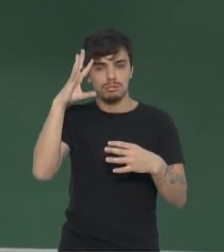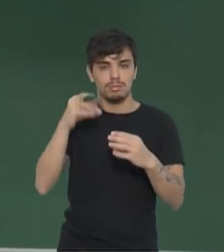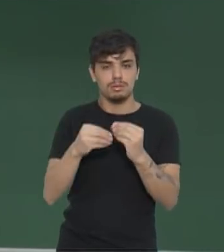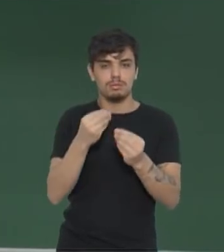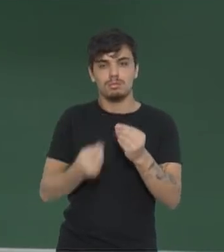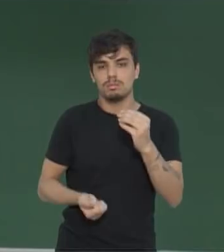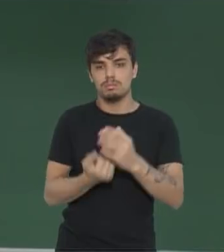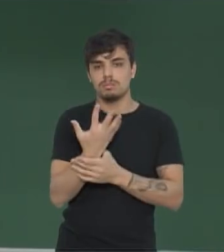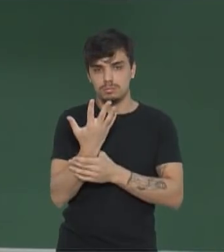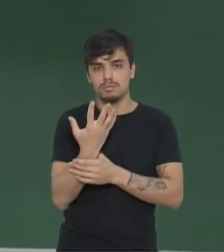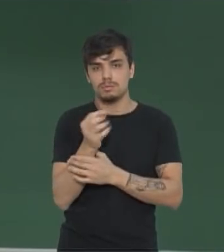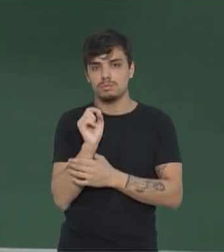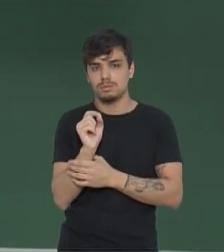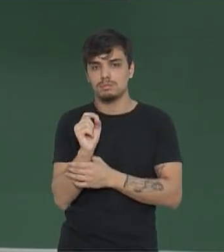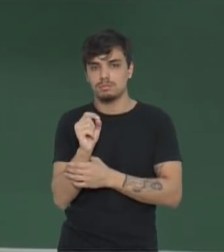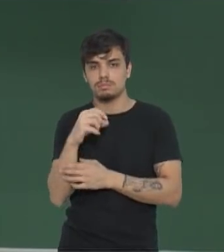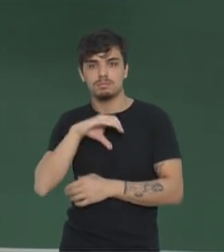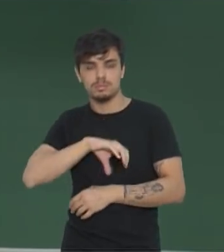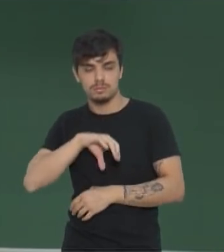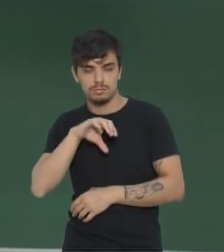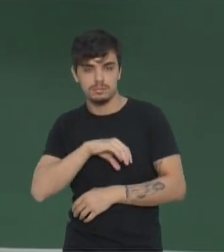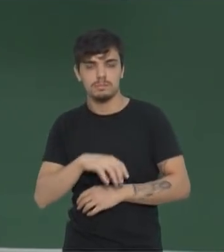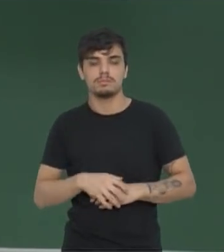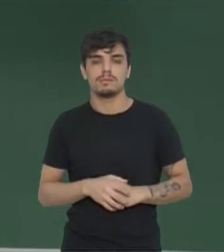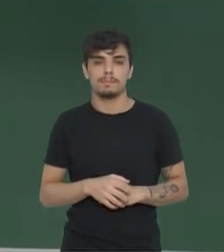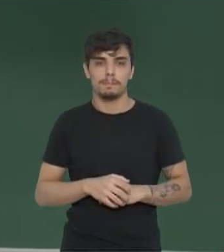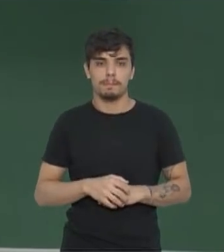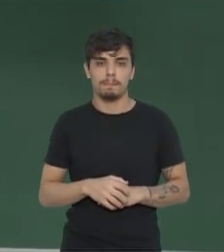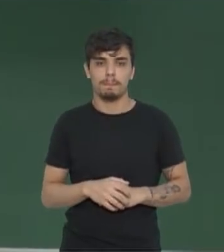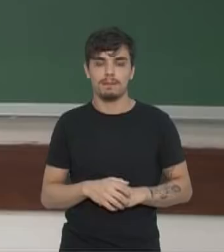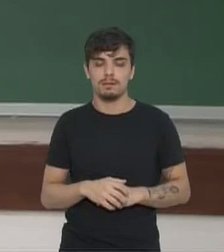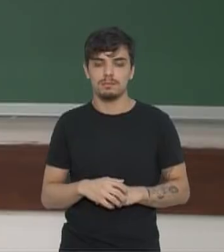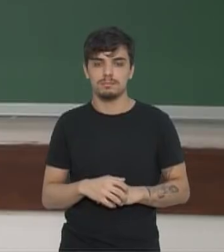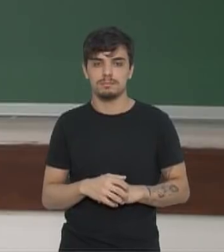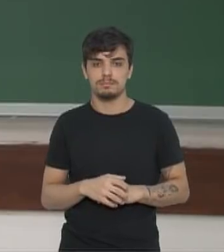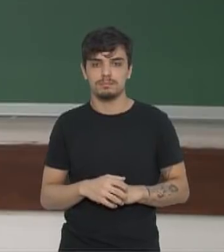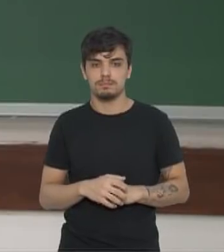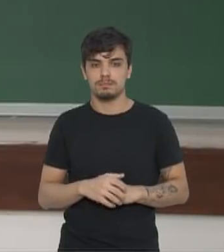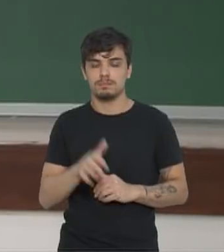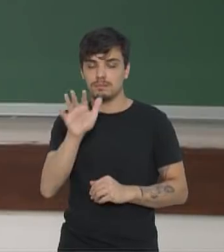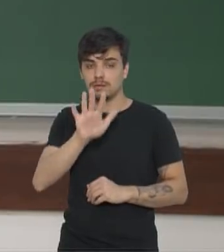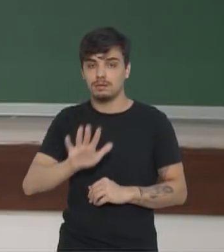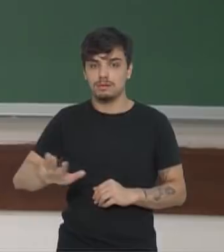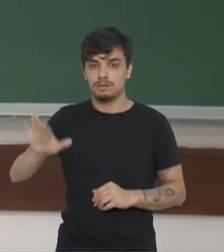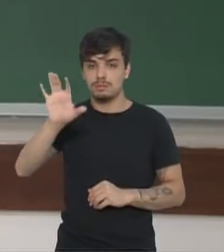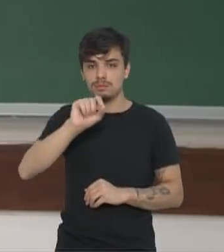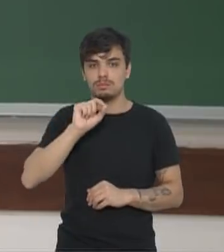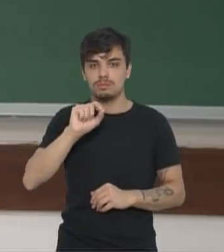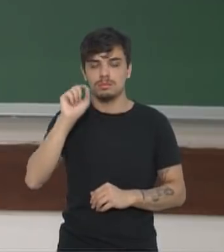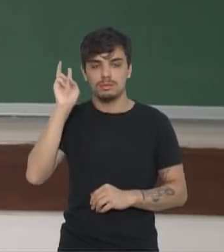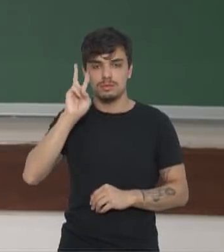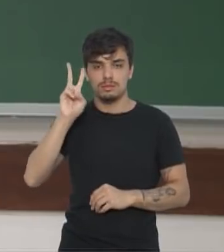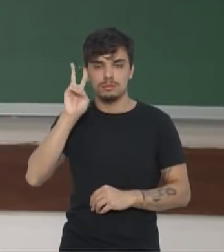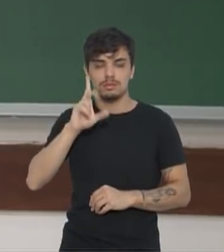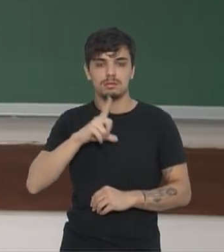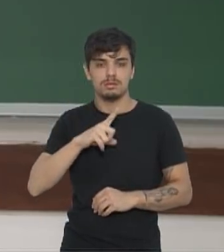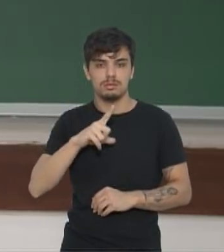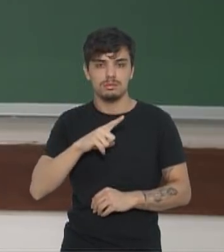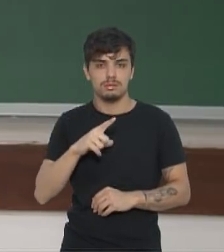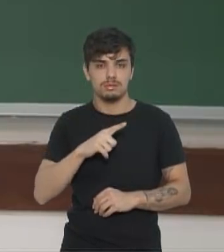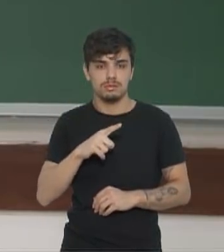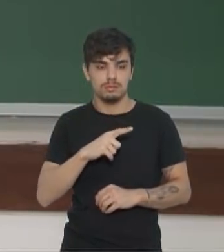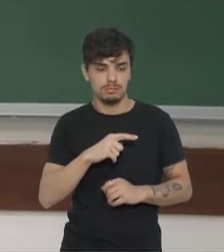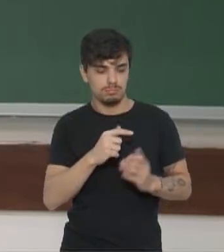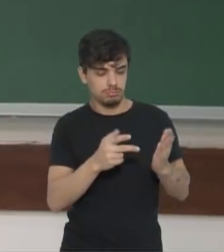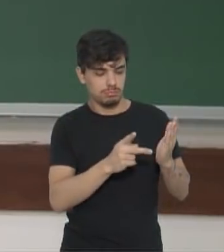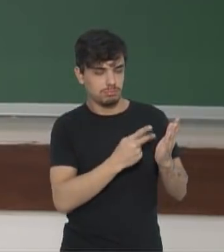Por isso que nós estamos estudando esse conteúdo, inclusive. Mas eu confesso que, em geral, os livros de história têm ali, como diz o outro, uma